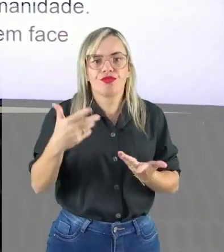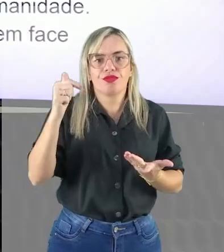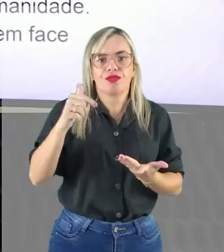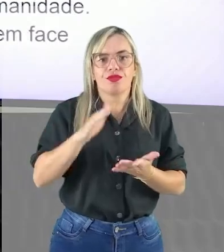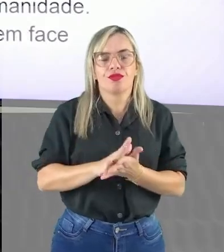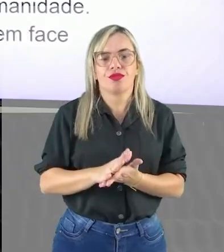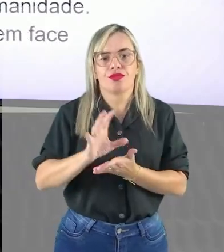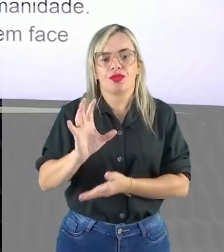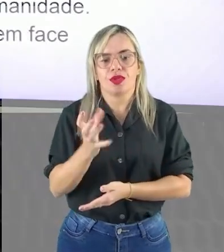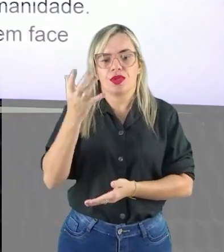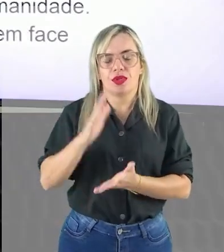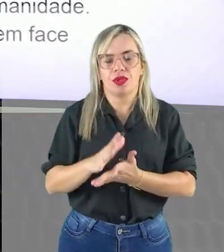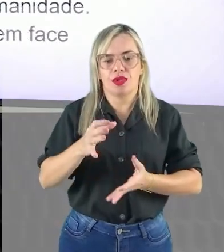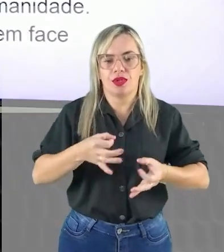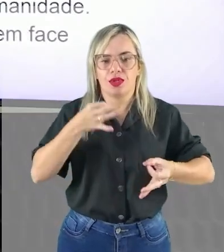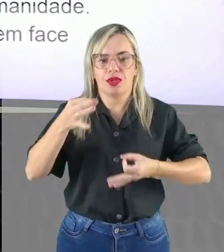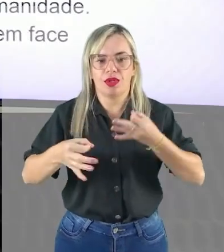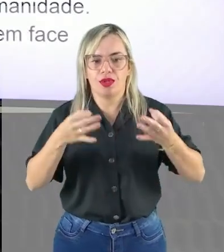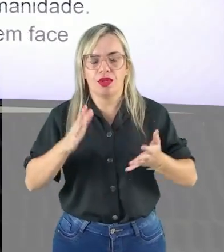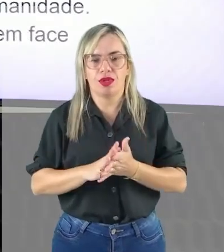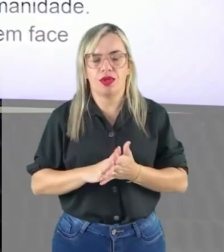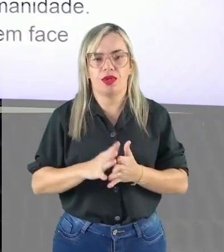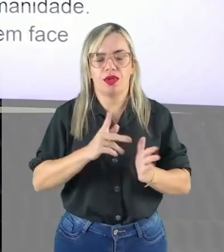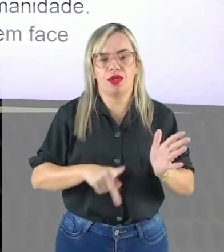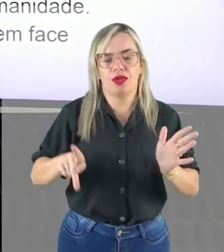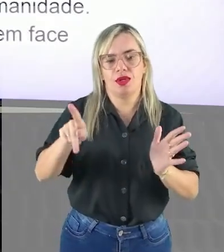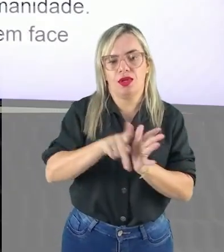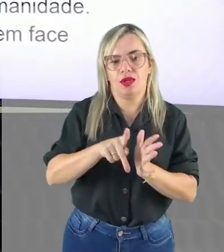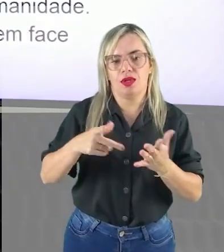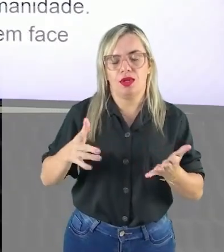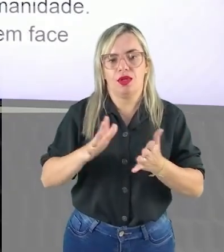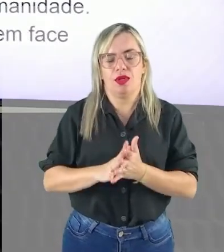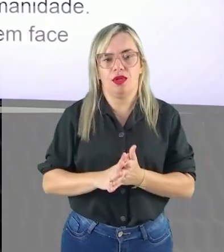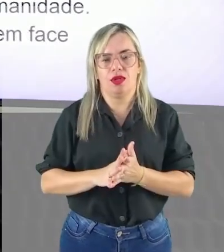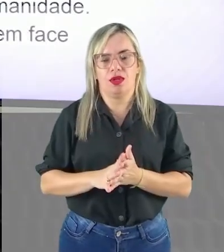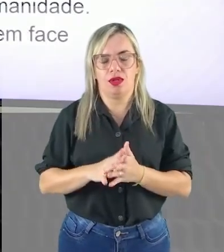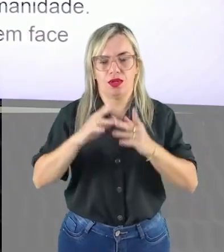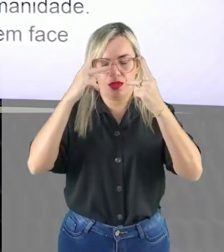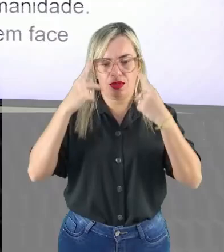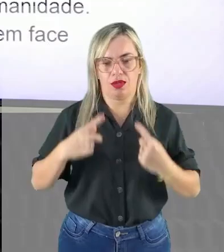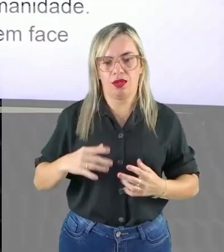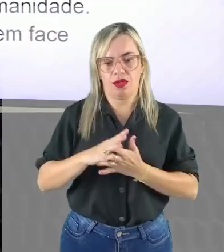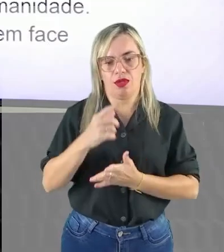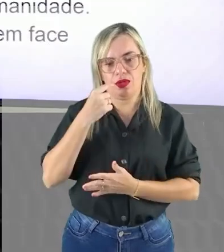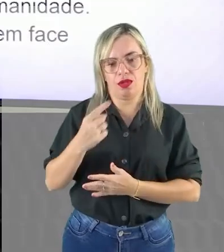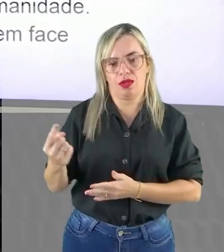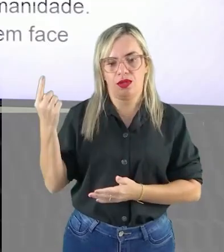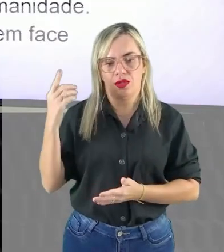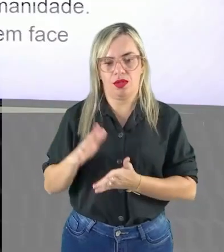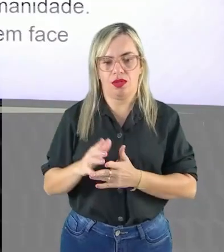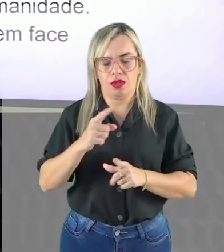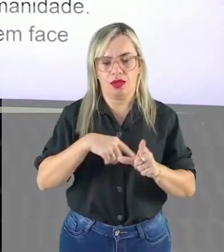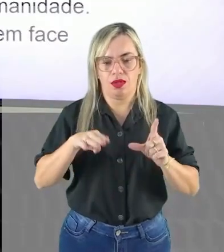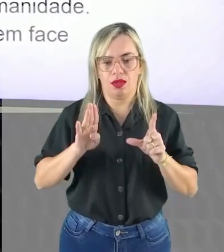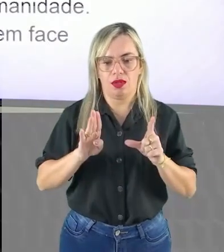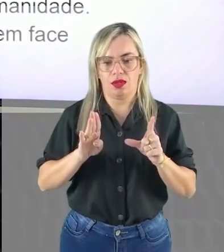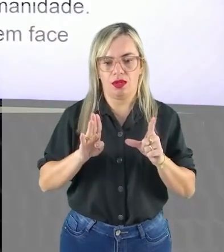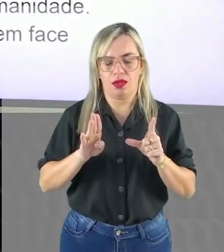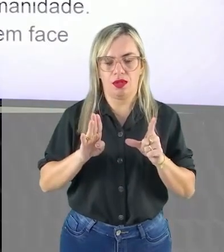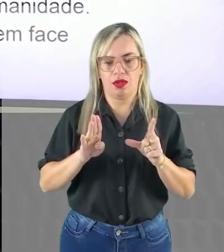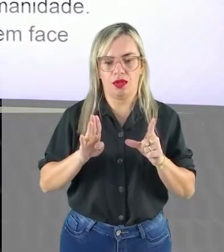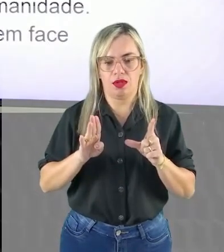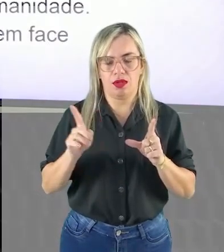crítica utilizando a própria humanidade. Apela religiosidade diante das dificuldades enfrentadas